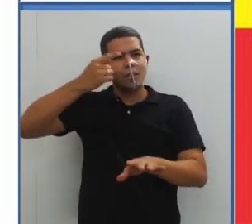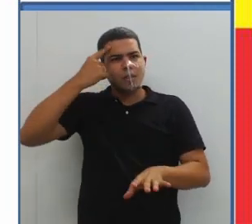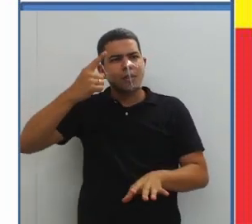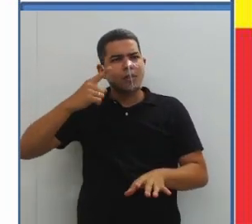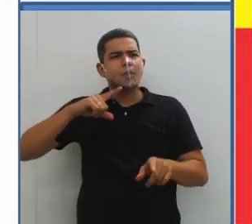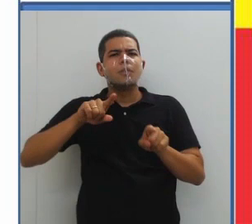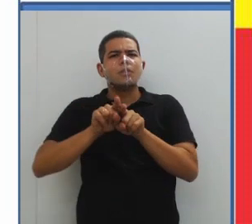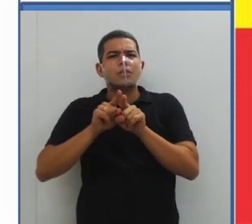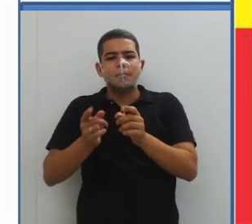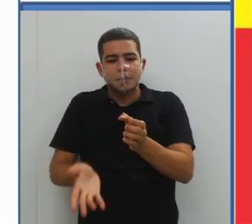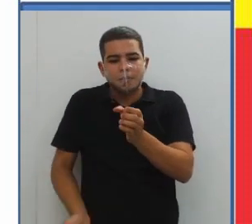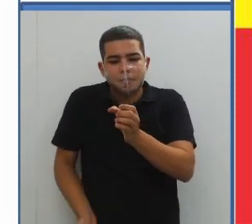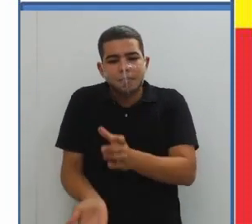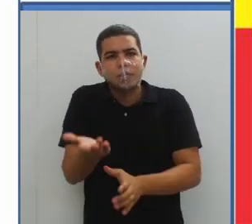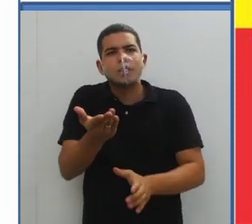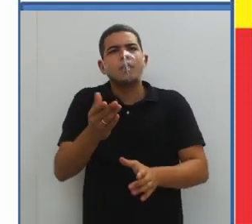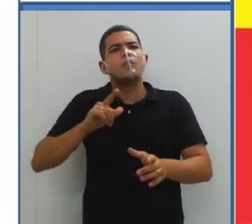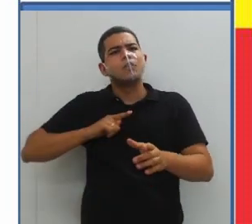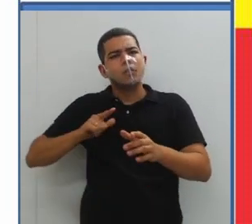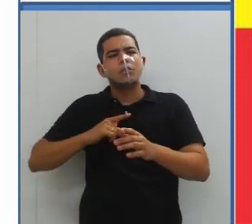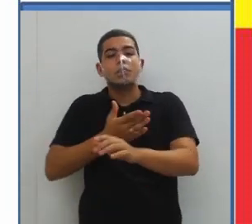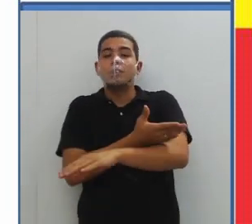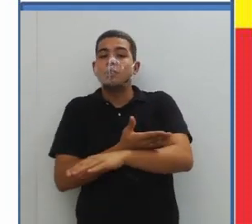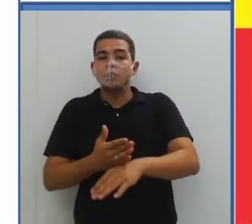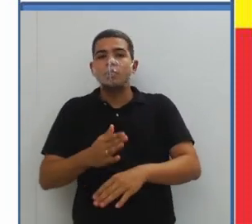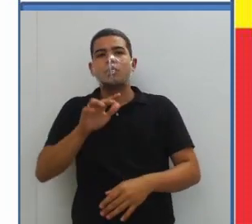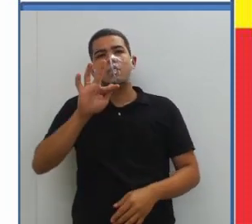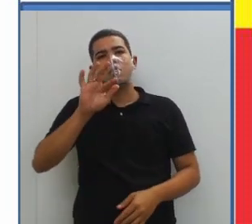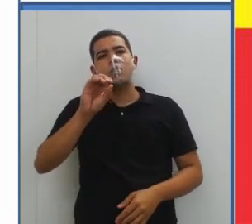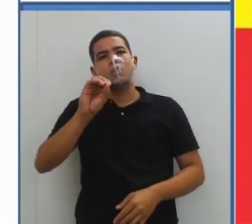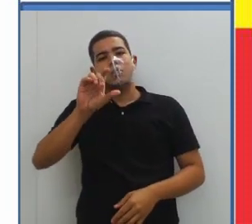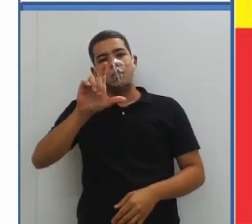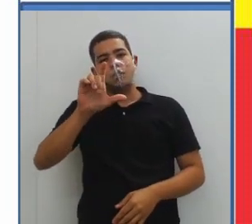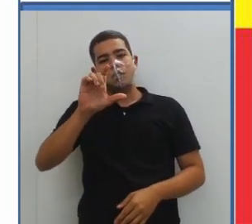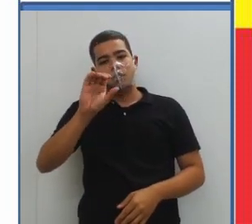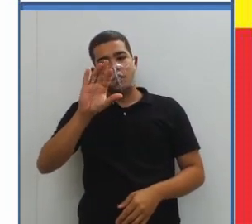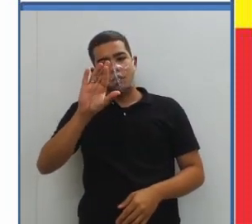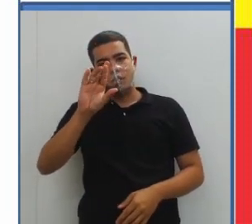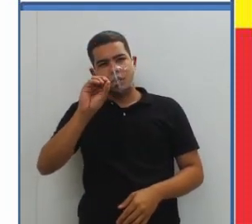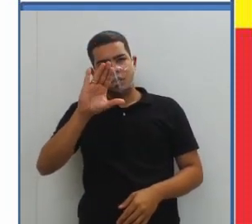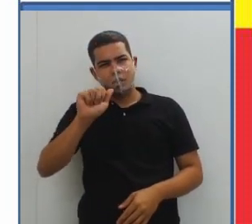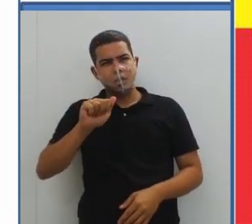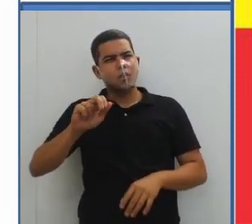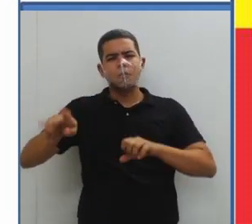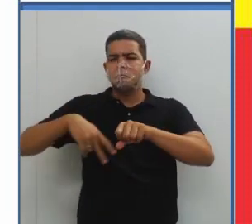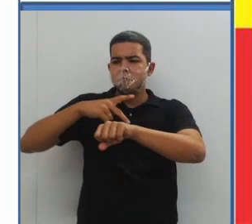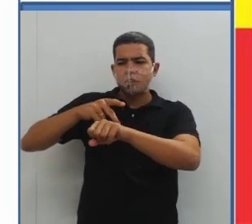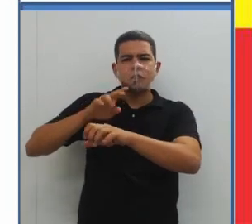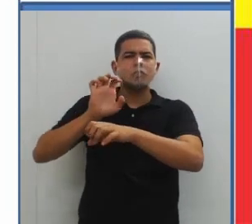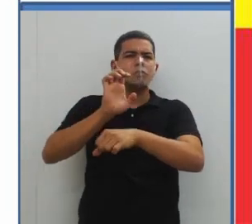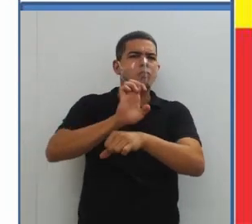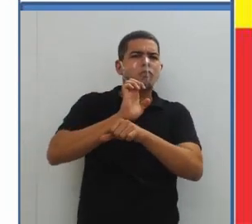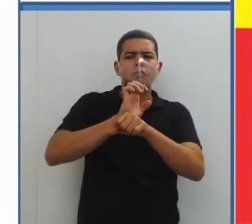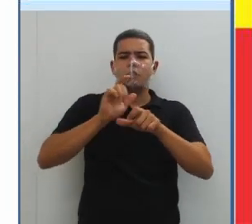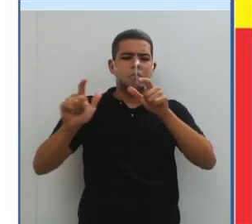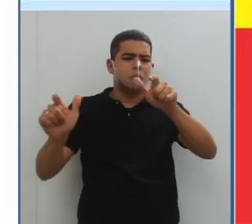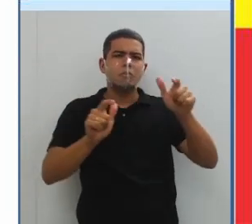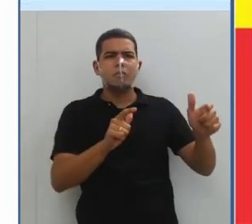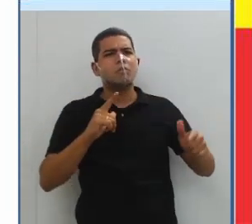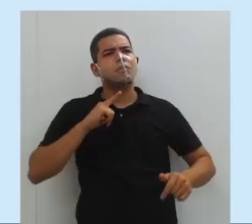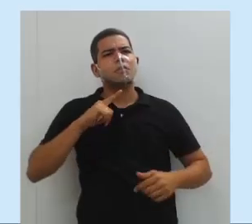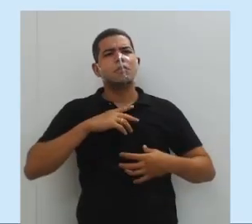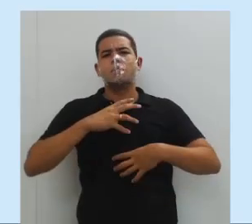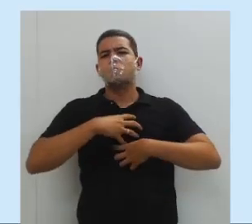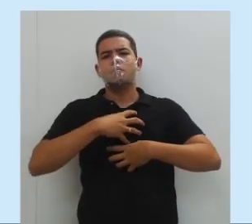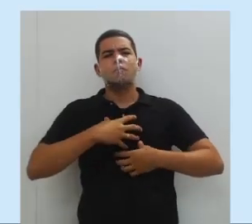tantos jogos e brinquedos que vêm da tradição folclórica e cultura de cada país, estado e até mesmo cidade.